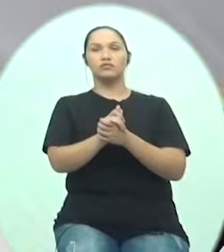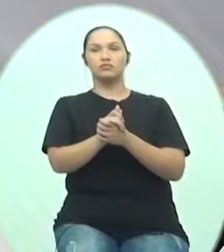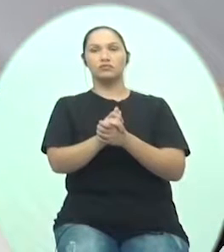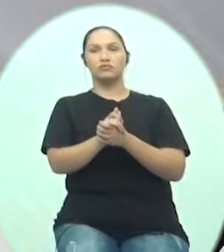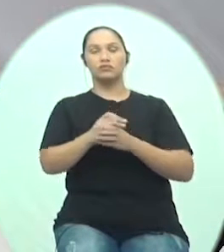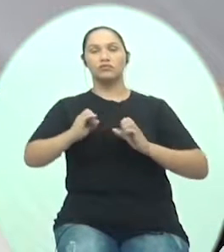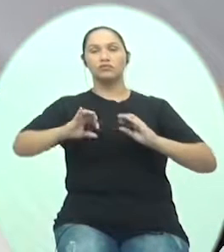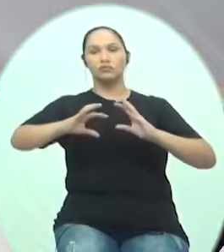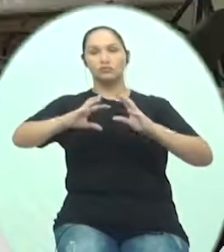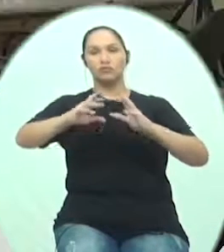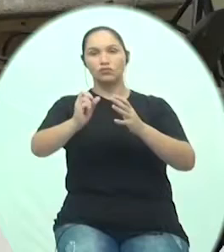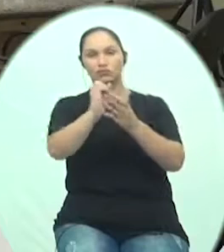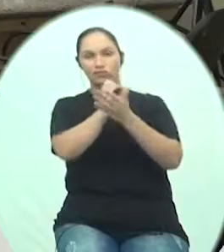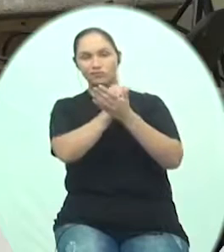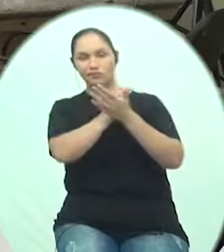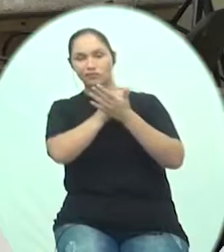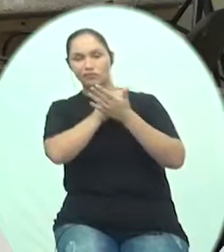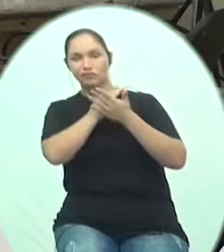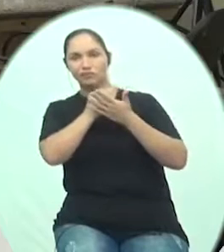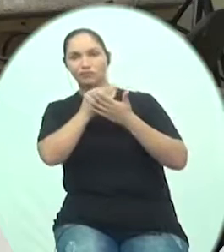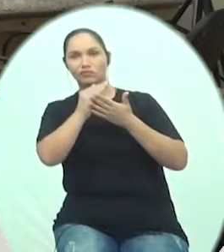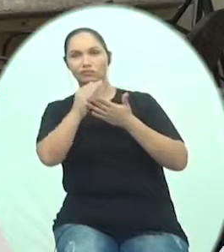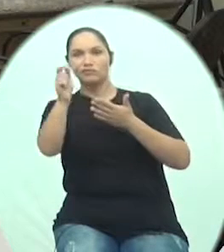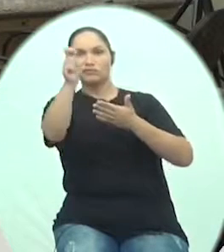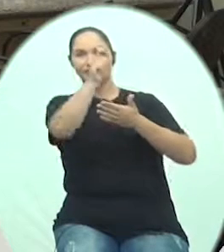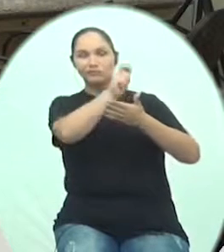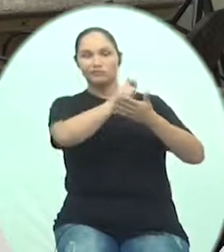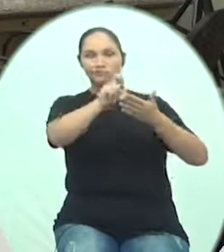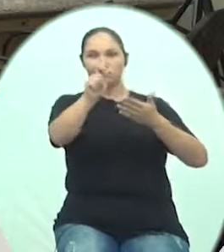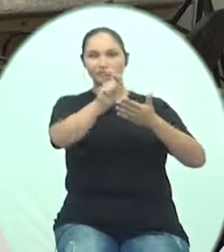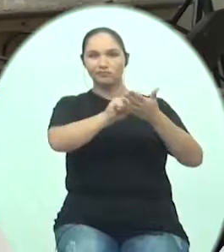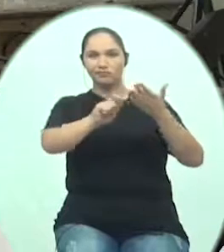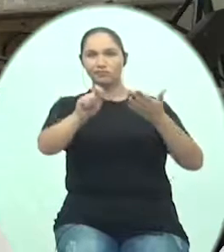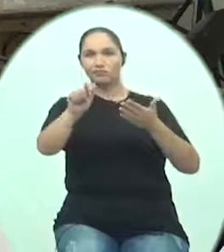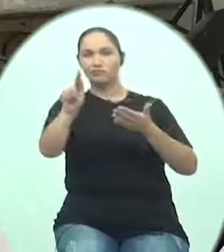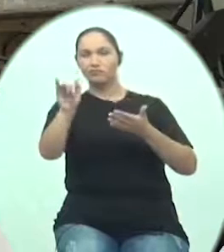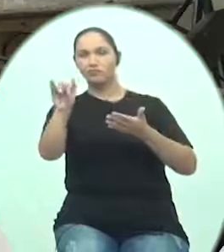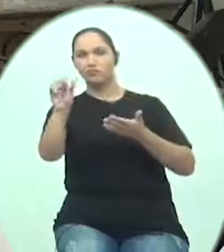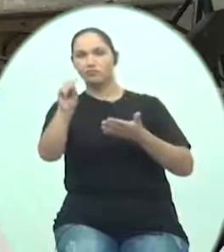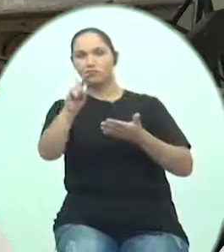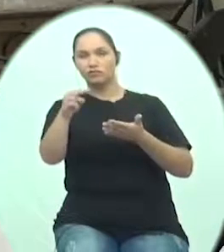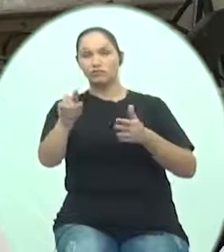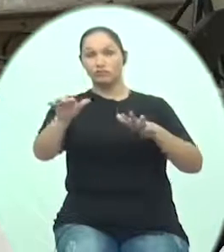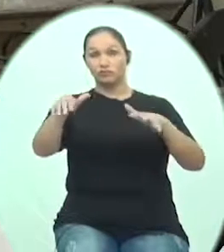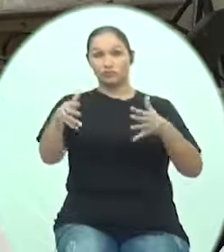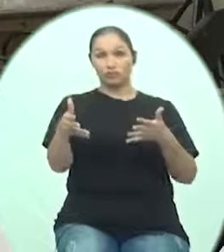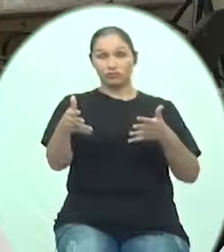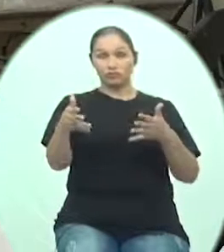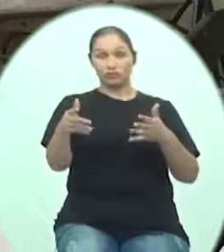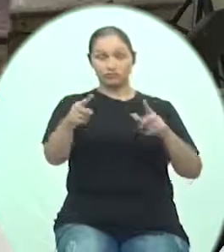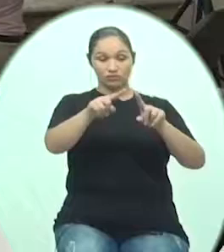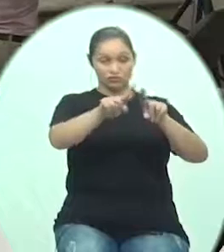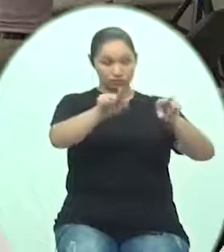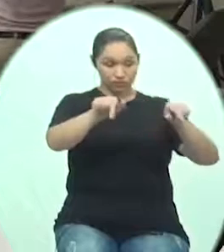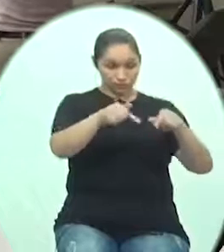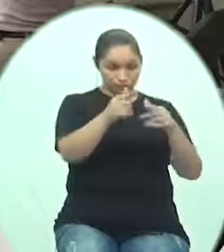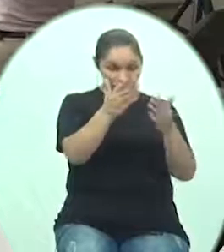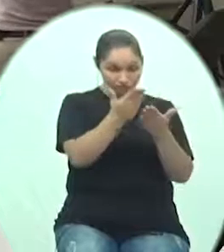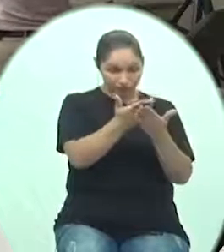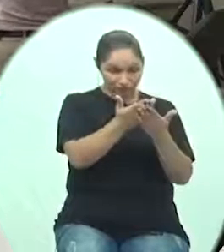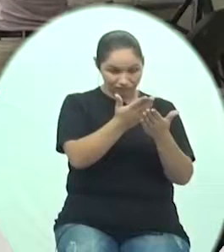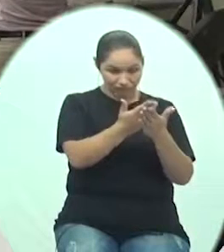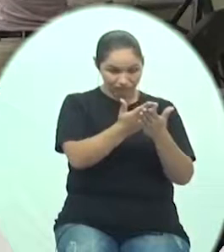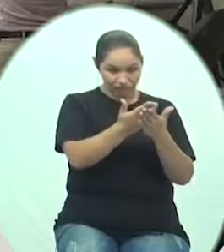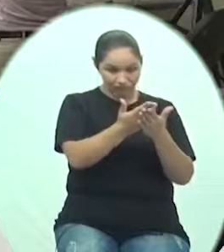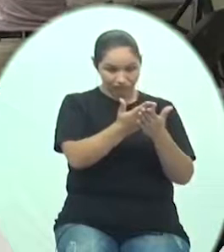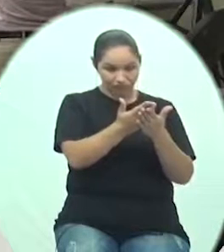giz quando o empreendedor Zefiro já se trocou a a sala de aula onde atuava como